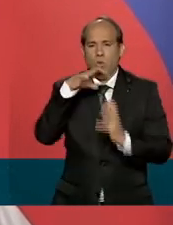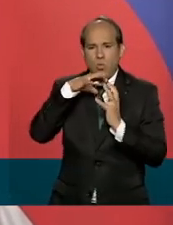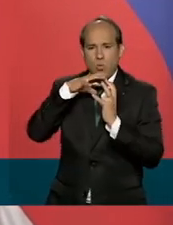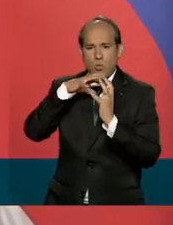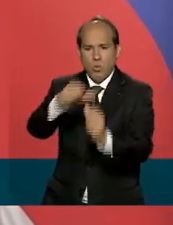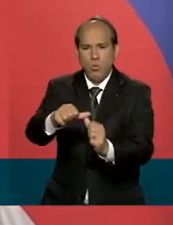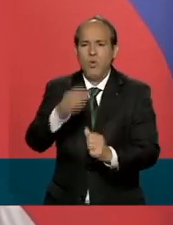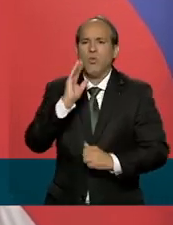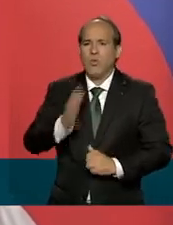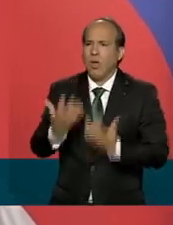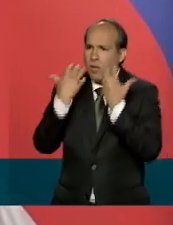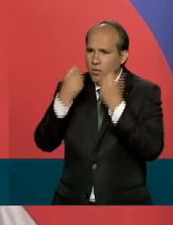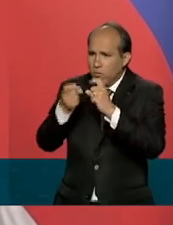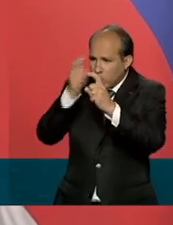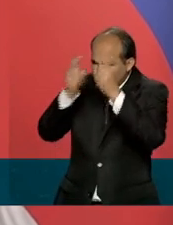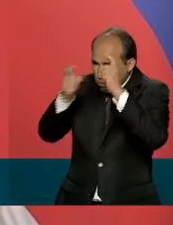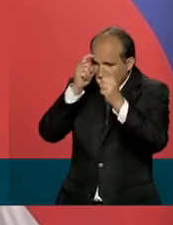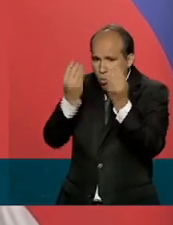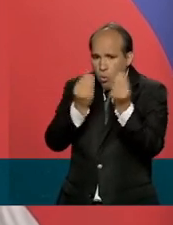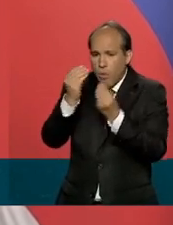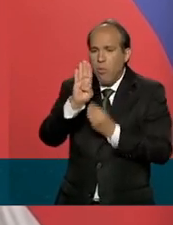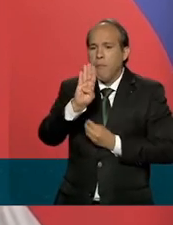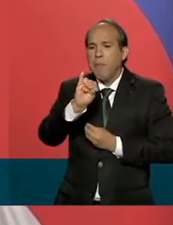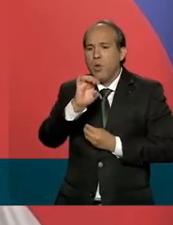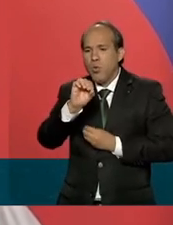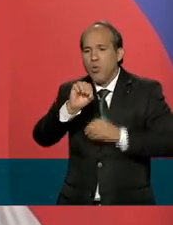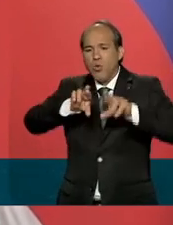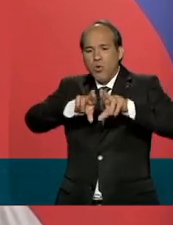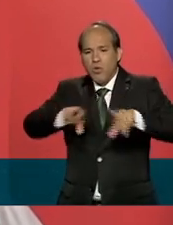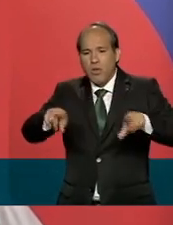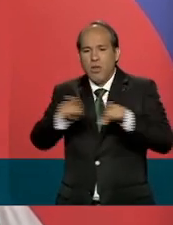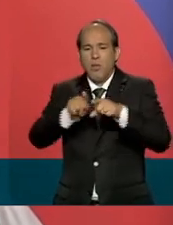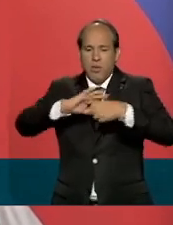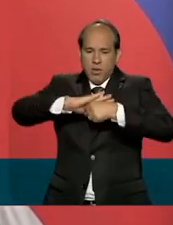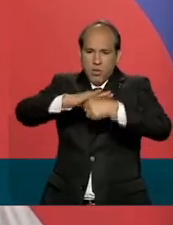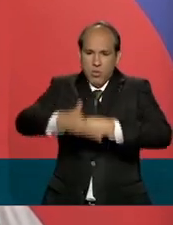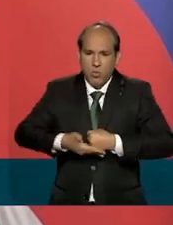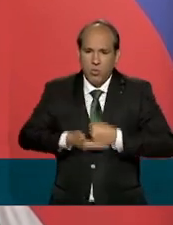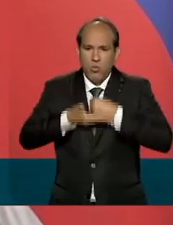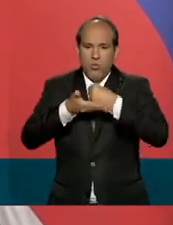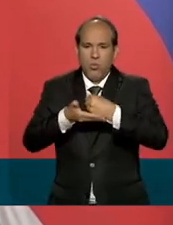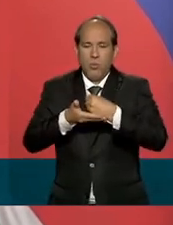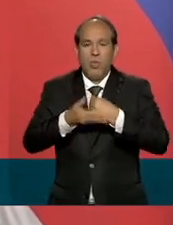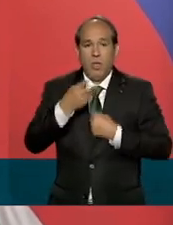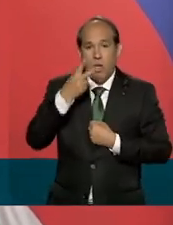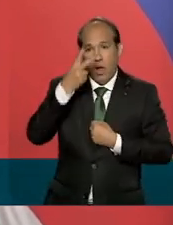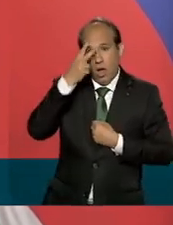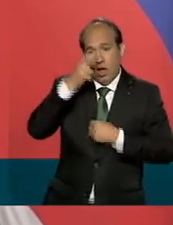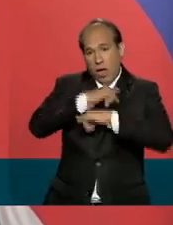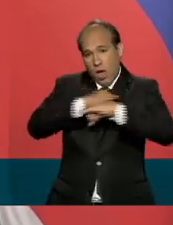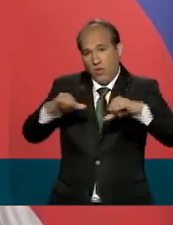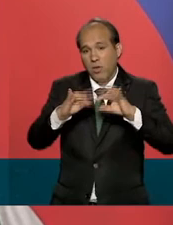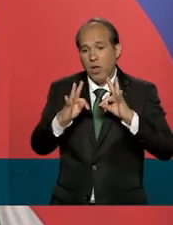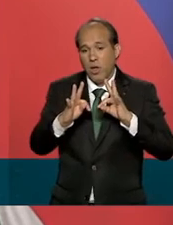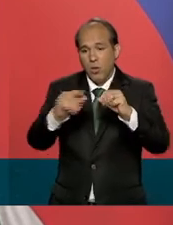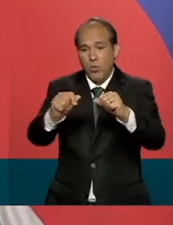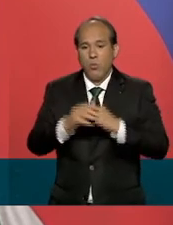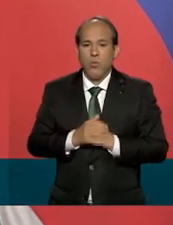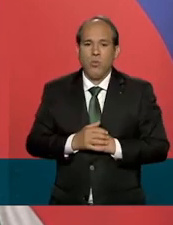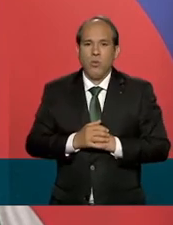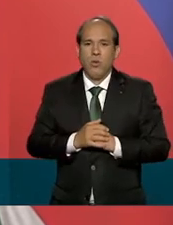estabelecer diálogos sobre biodiversidade e sustentabilidade. Lembro a todos que a nossa